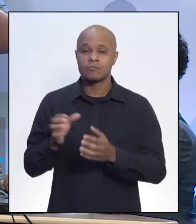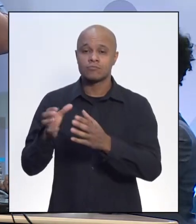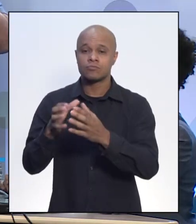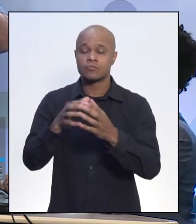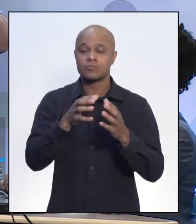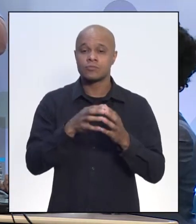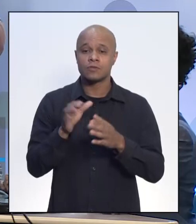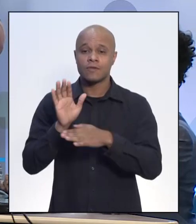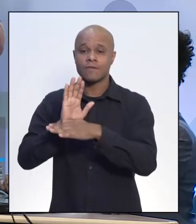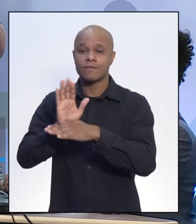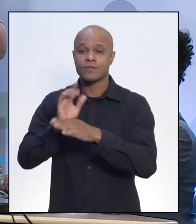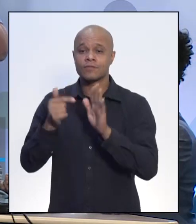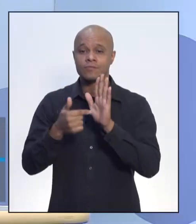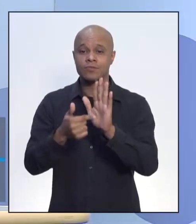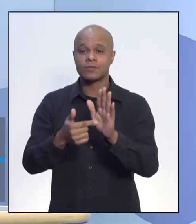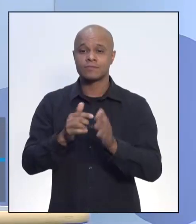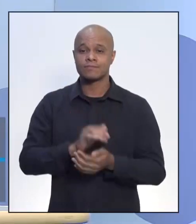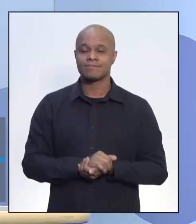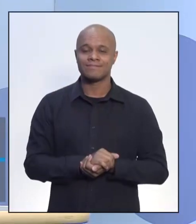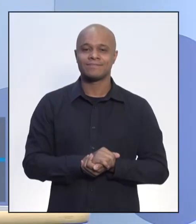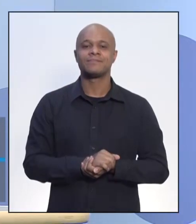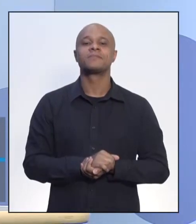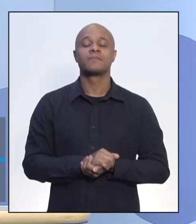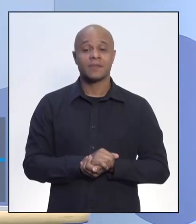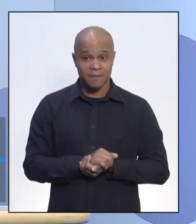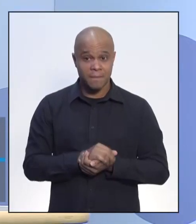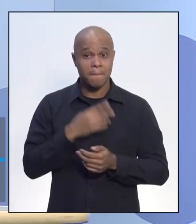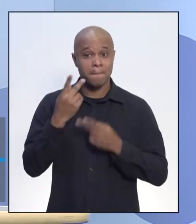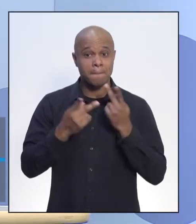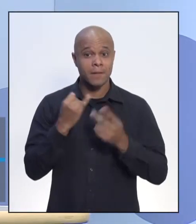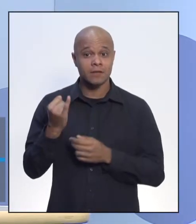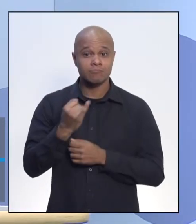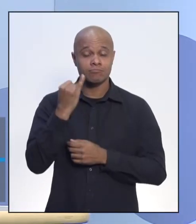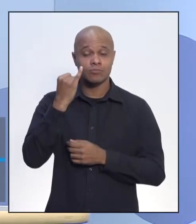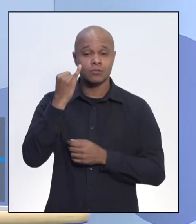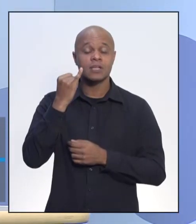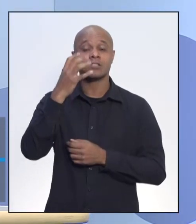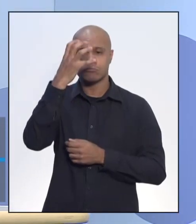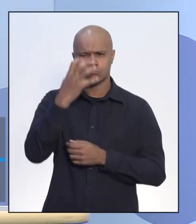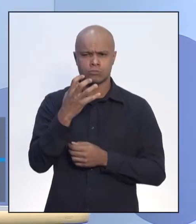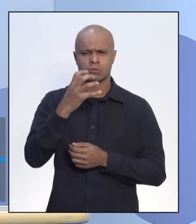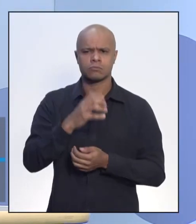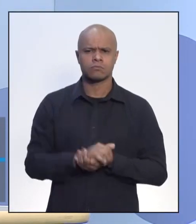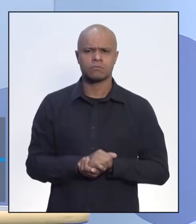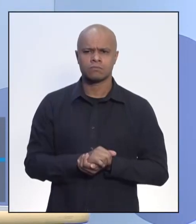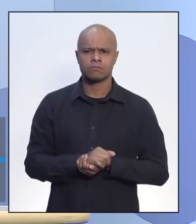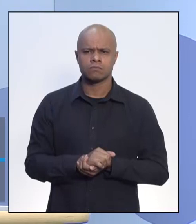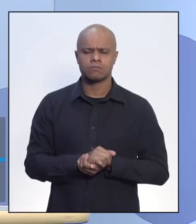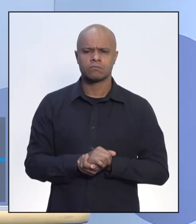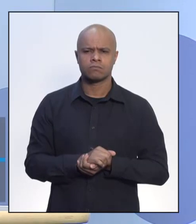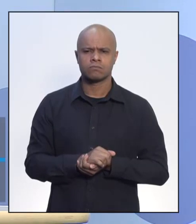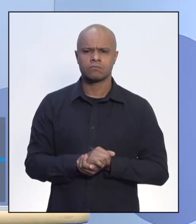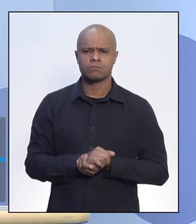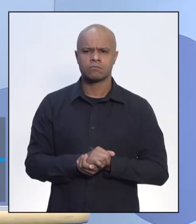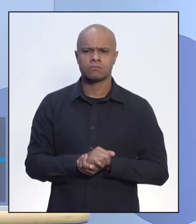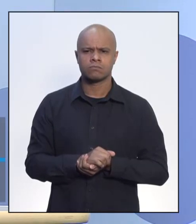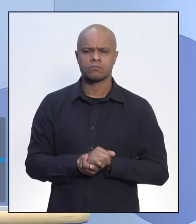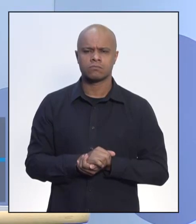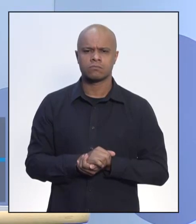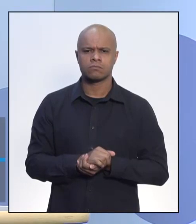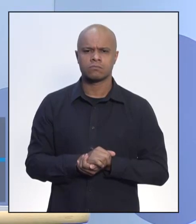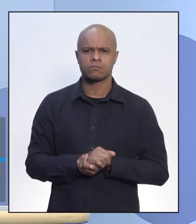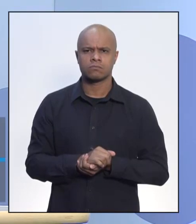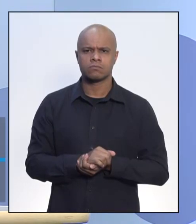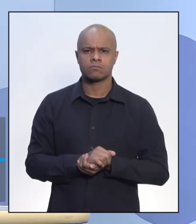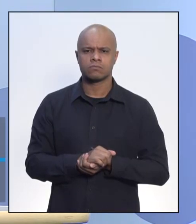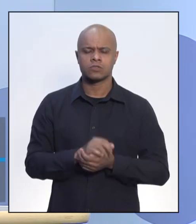um vídeo agora, né, professora? Exatamente, um vídeo também sobre uma questão muito séria, um conflito muito sério que ocorre aí, que é a questão